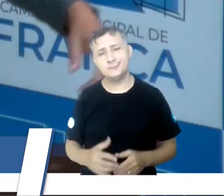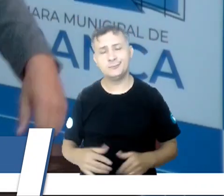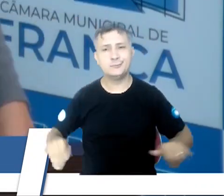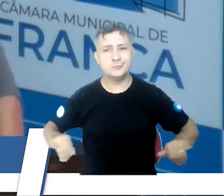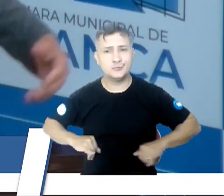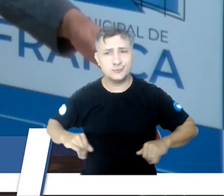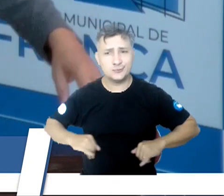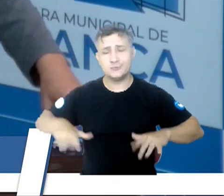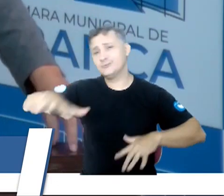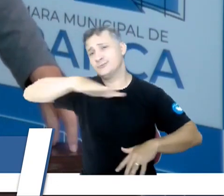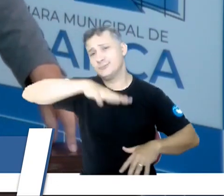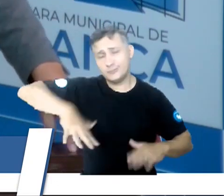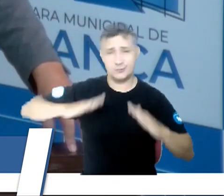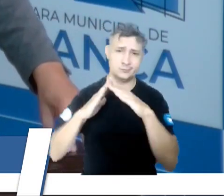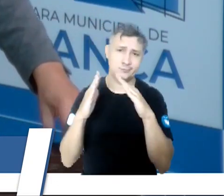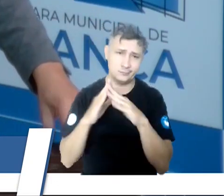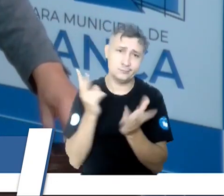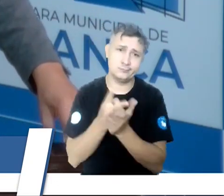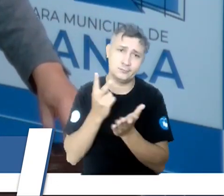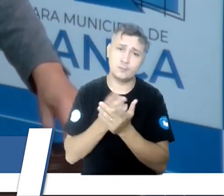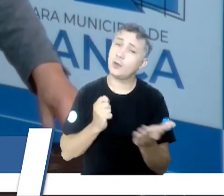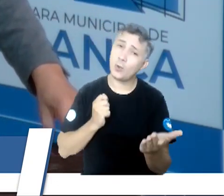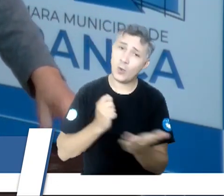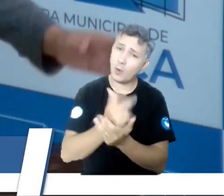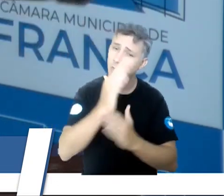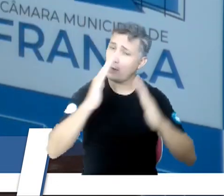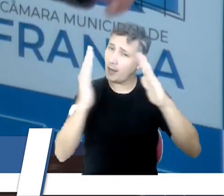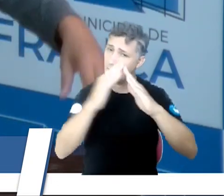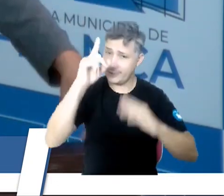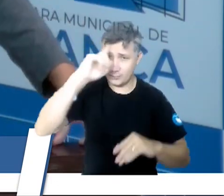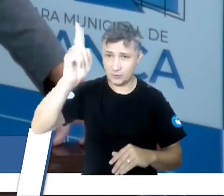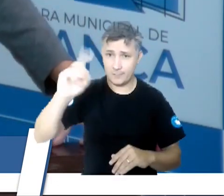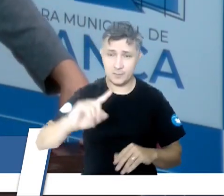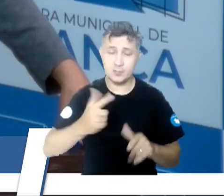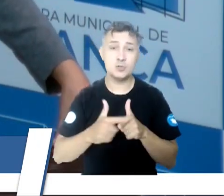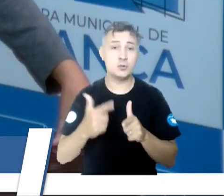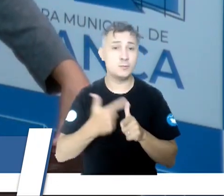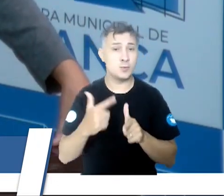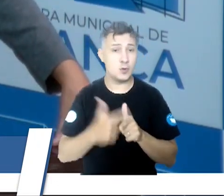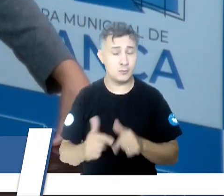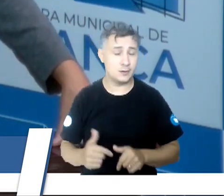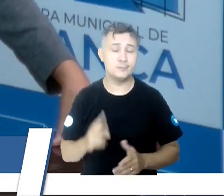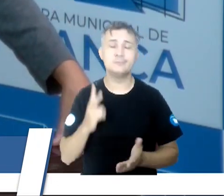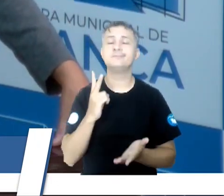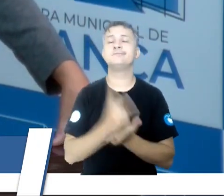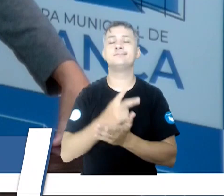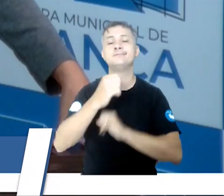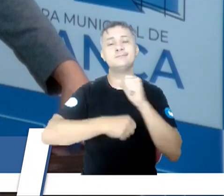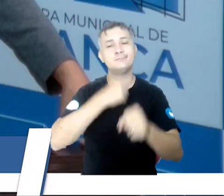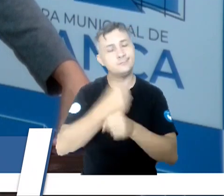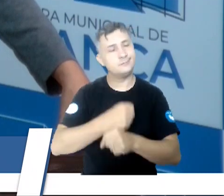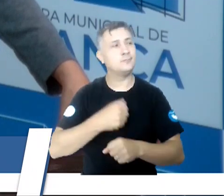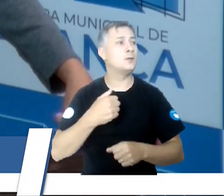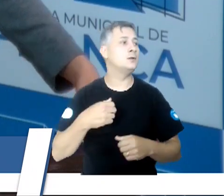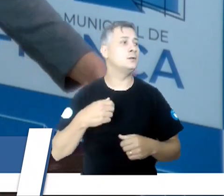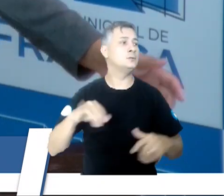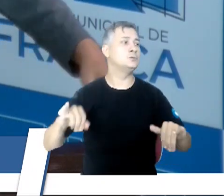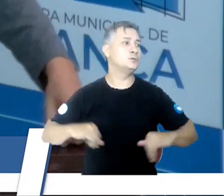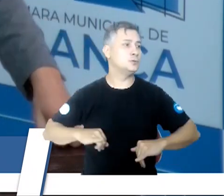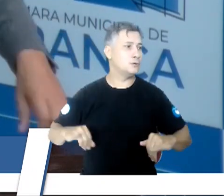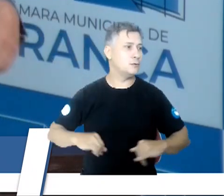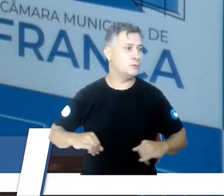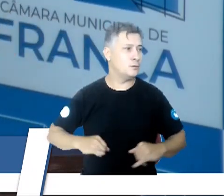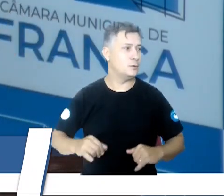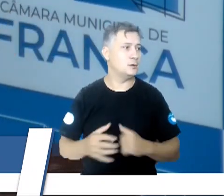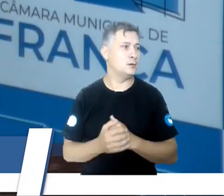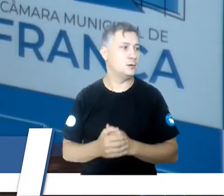casa, porque ela comprou, não sabia dos problemas, e 7 anos que ela está numa luta e não